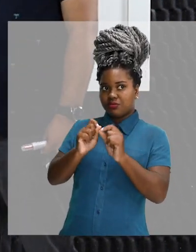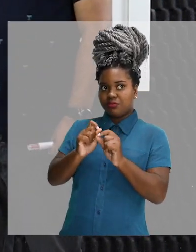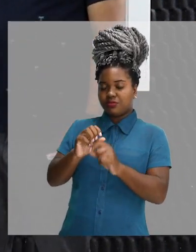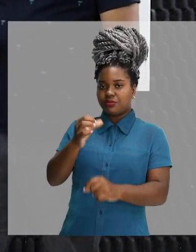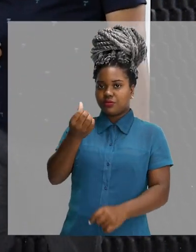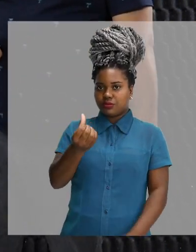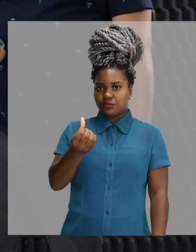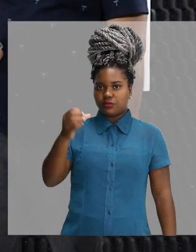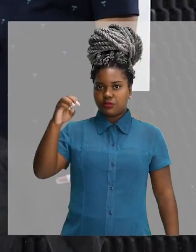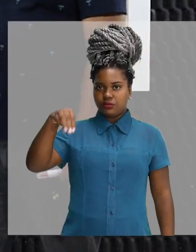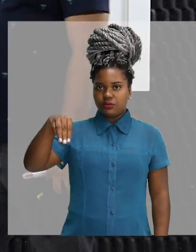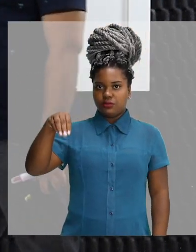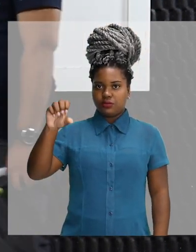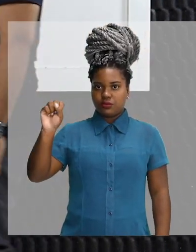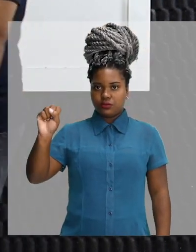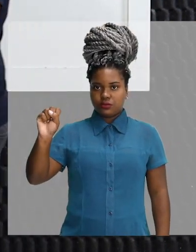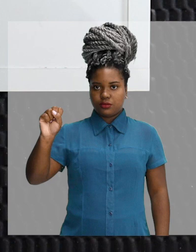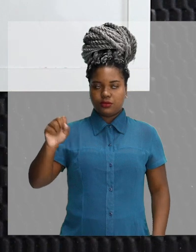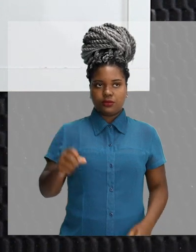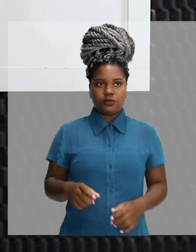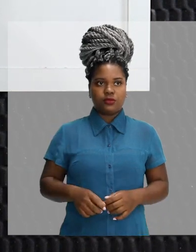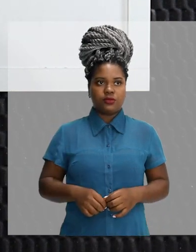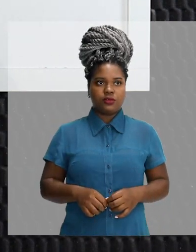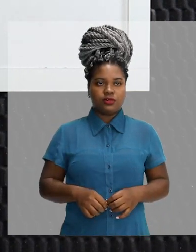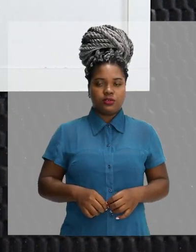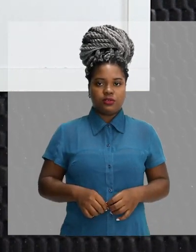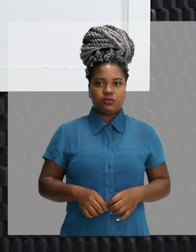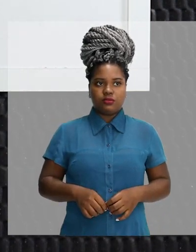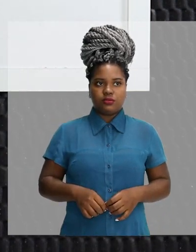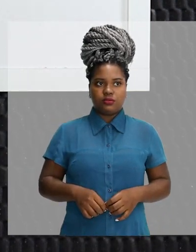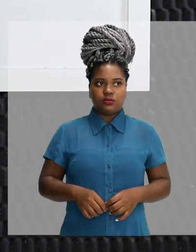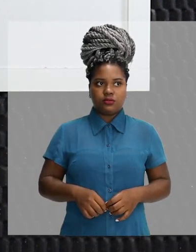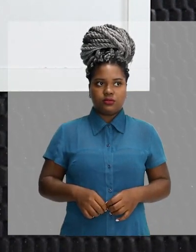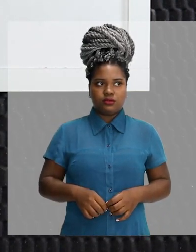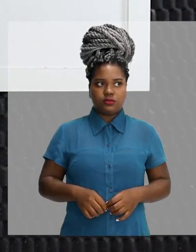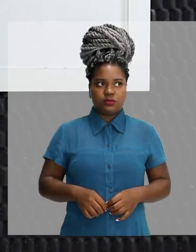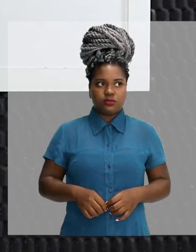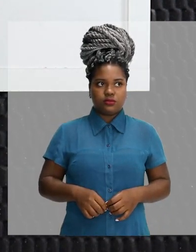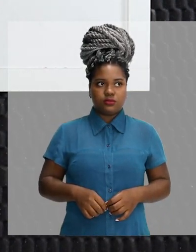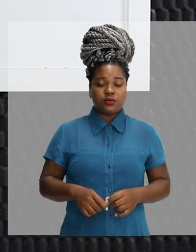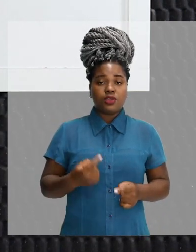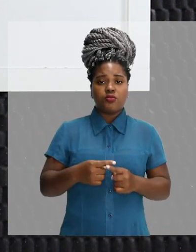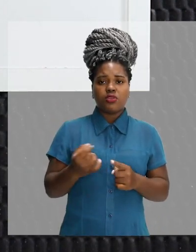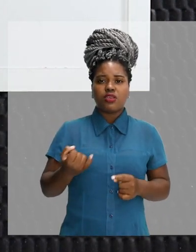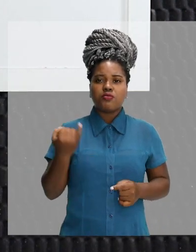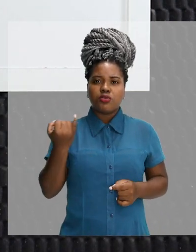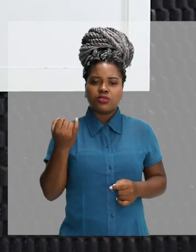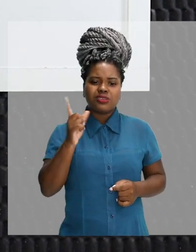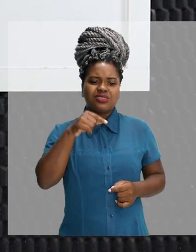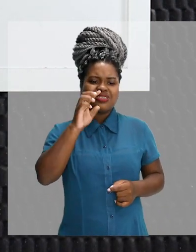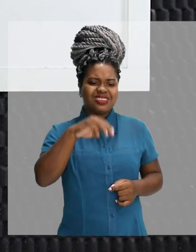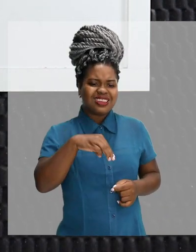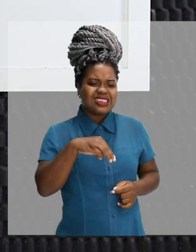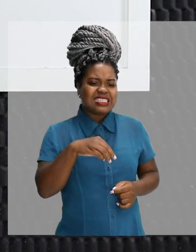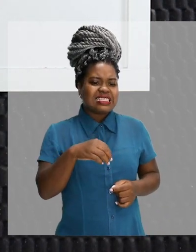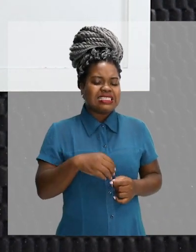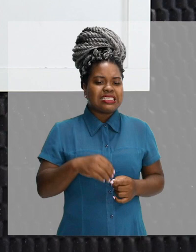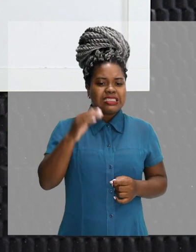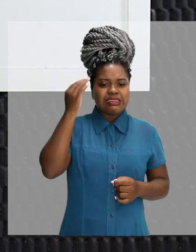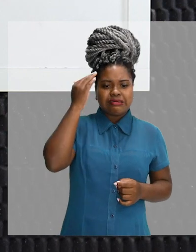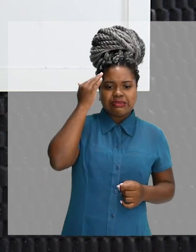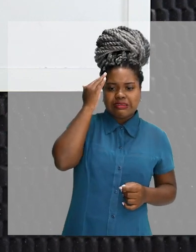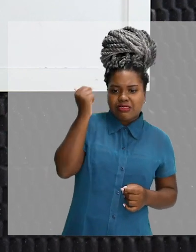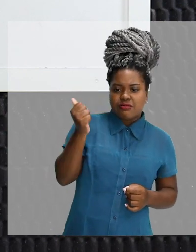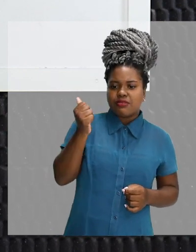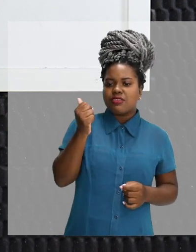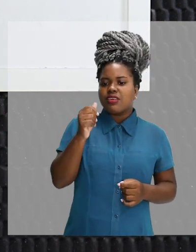quadrado. Ok? Então já sei quem é a aceleração. Por que é importante saber quem é a aceleração? Porque eu vou